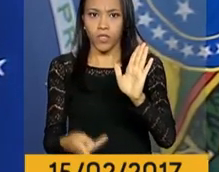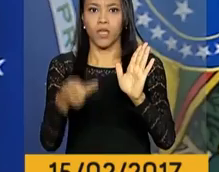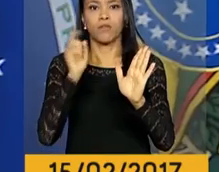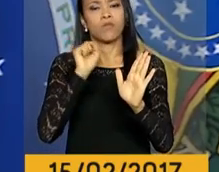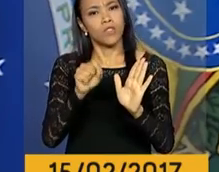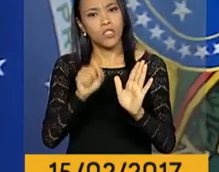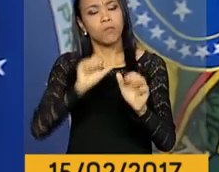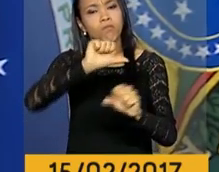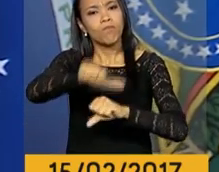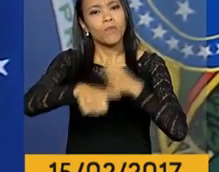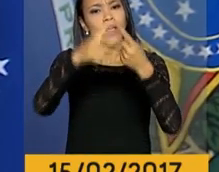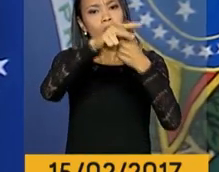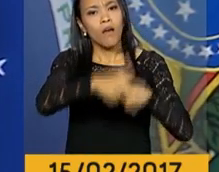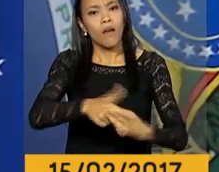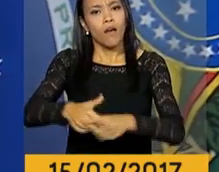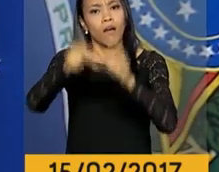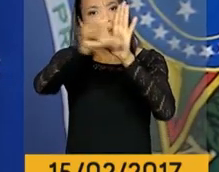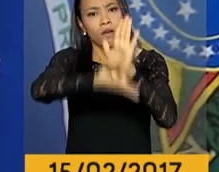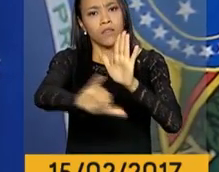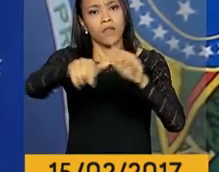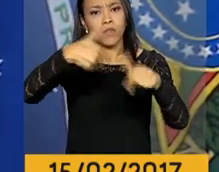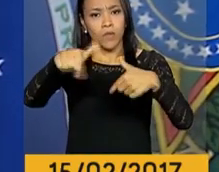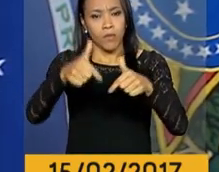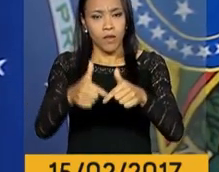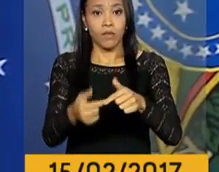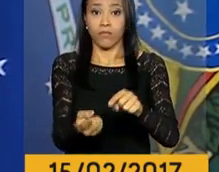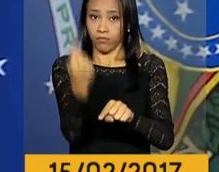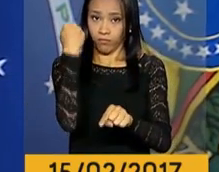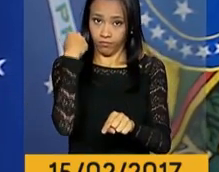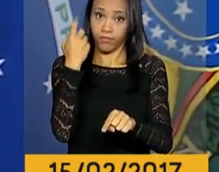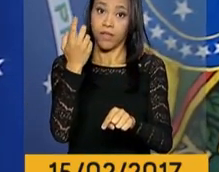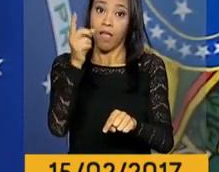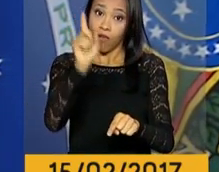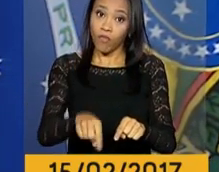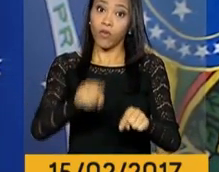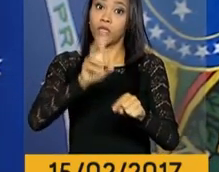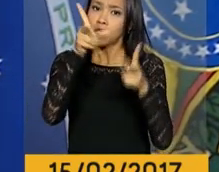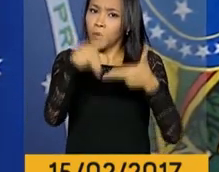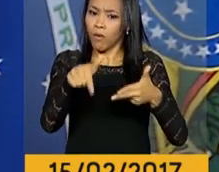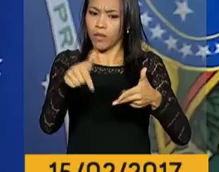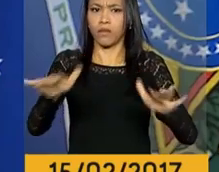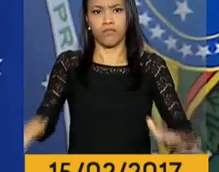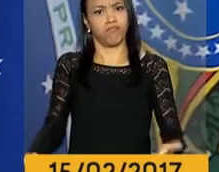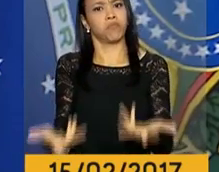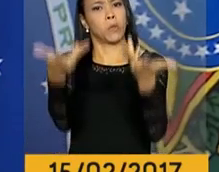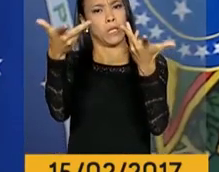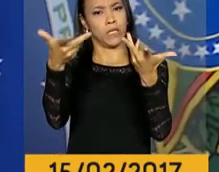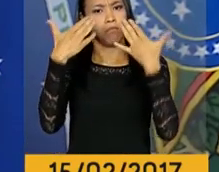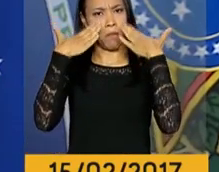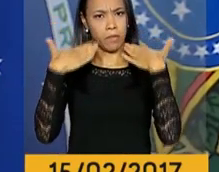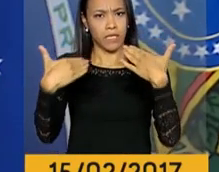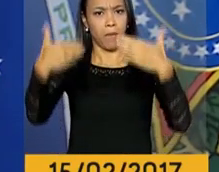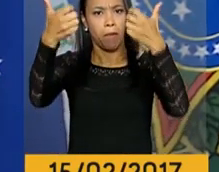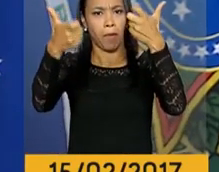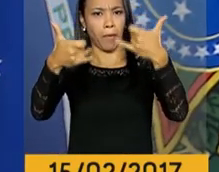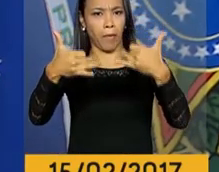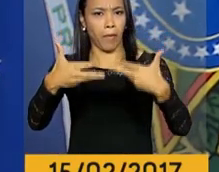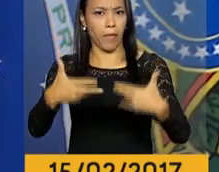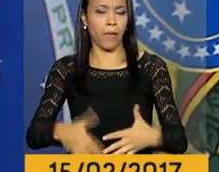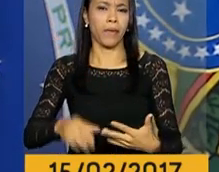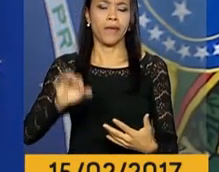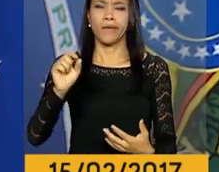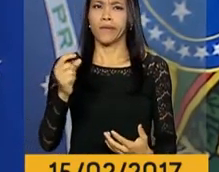modernização da legislação trabalhista, eh naquela oportunidade, foi também um ato solene, eh falaram eh sete